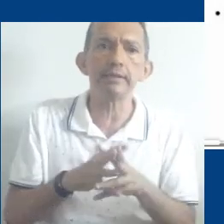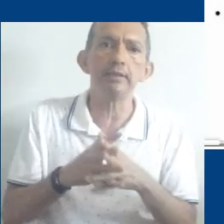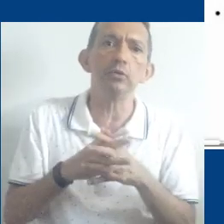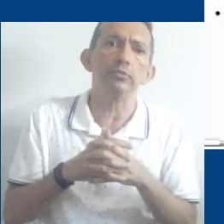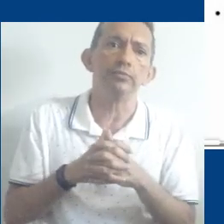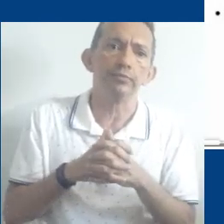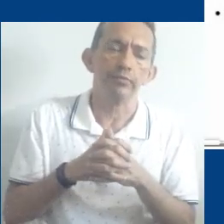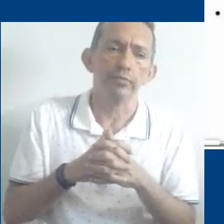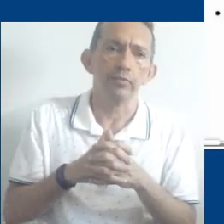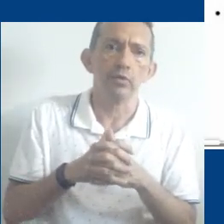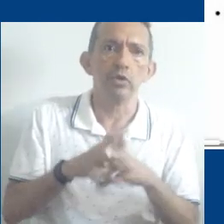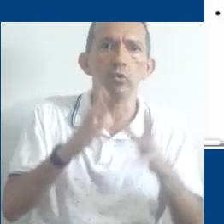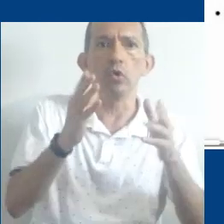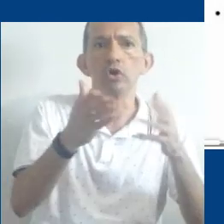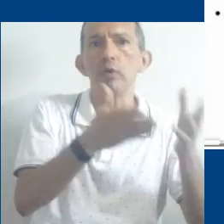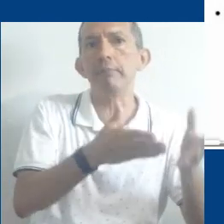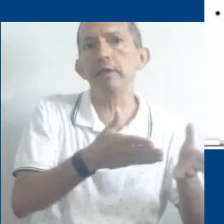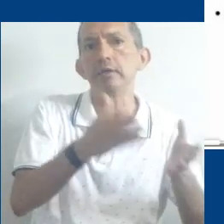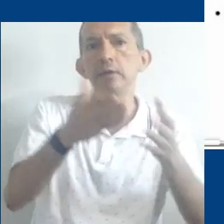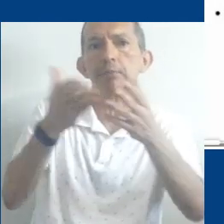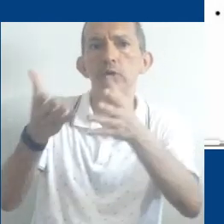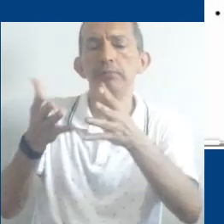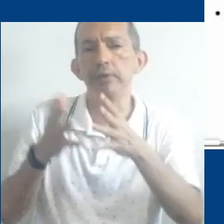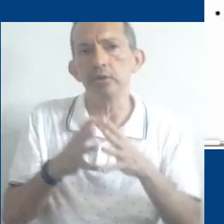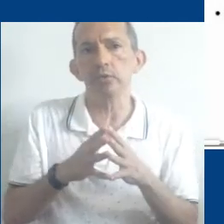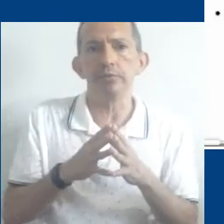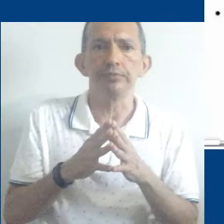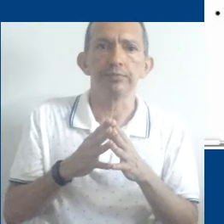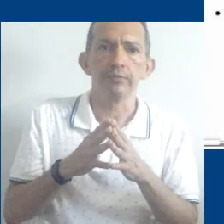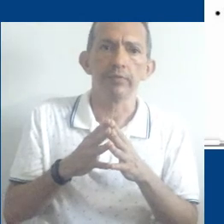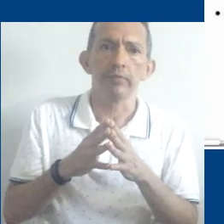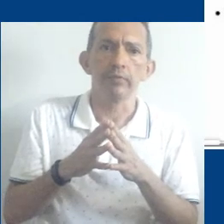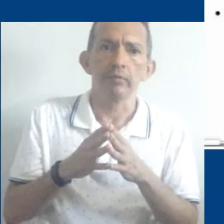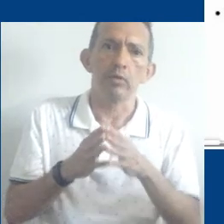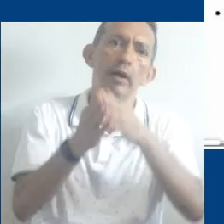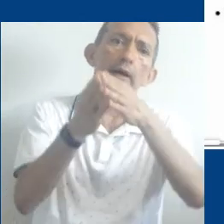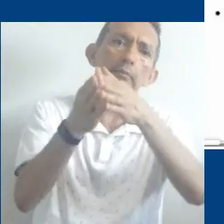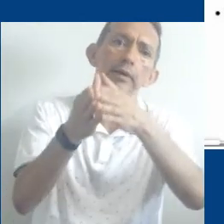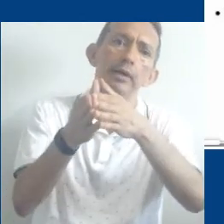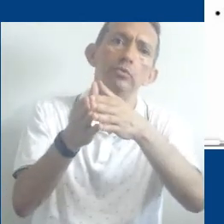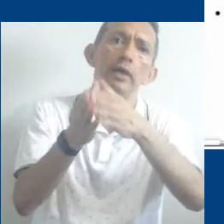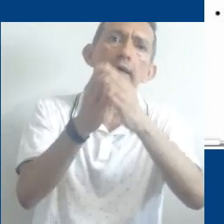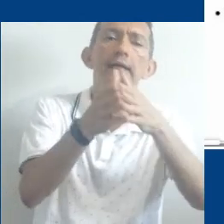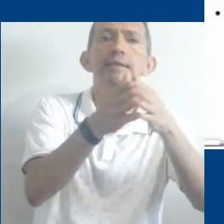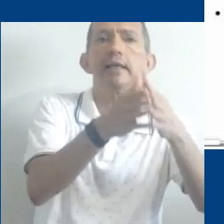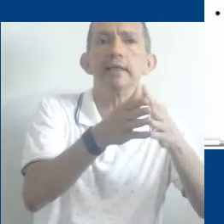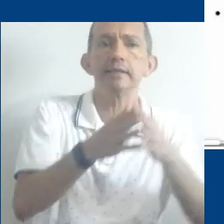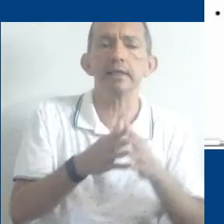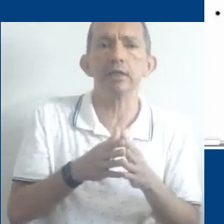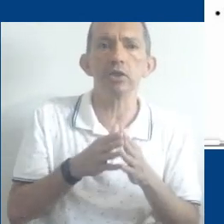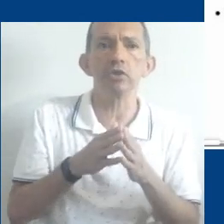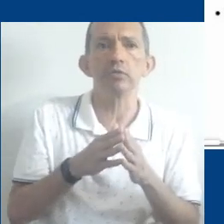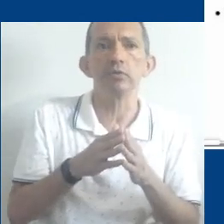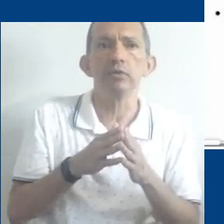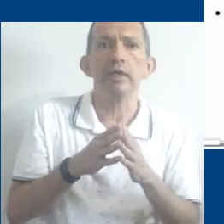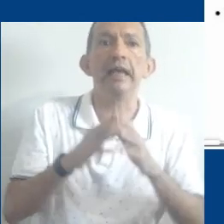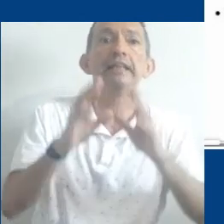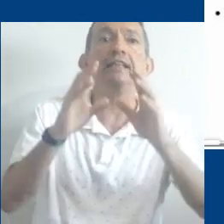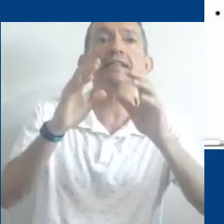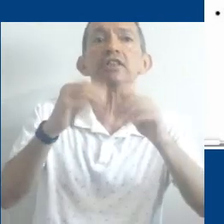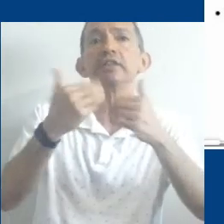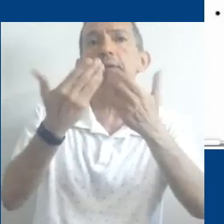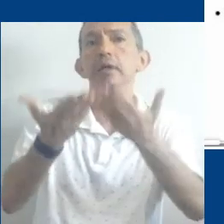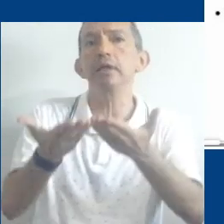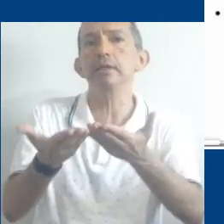no Brasil. E hoje o amianto é proibido. Porque o amianto, além de ele ser cancerígeno,